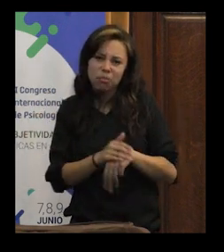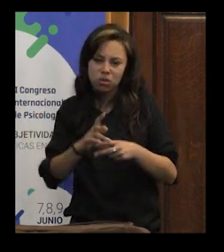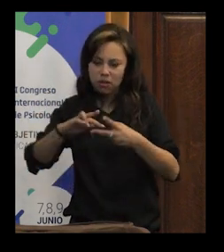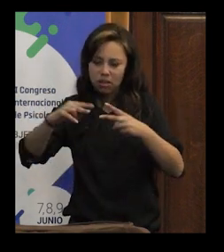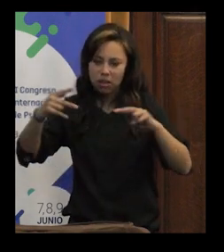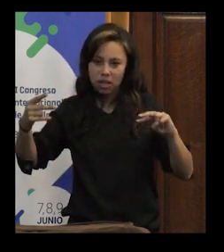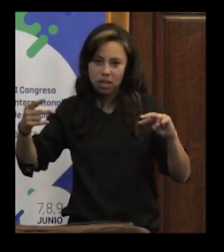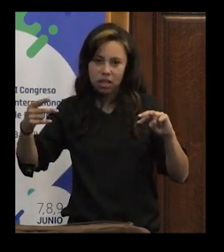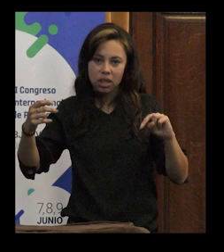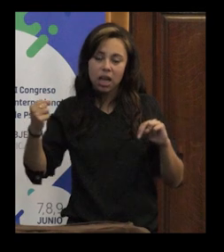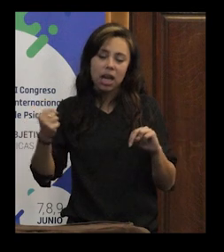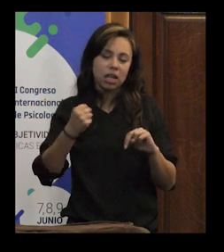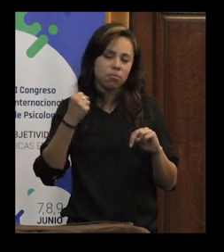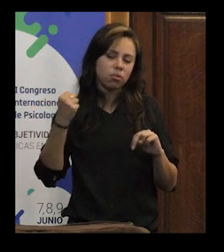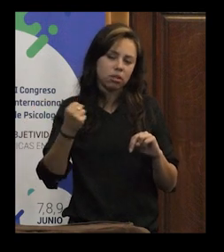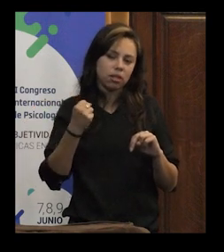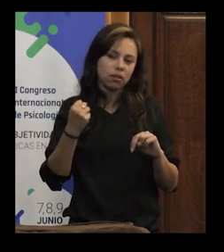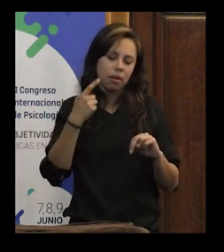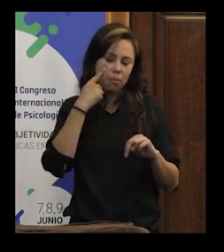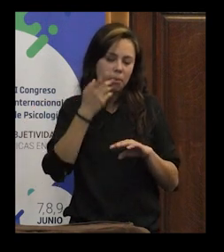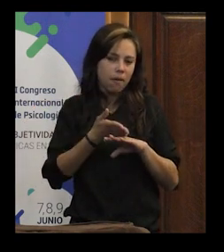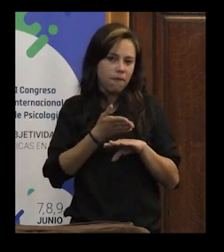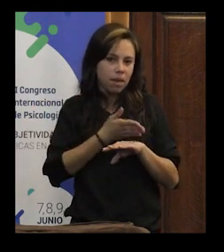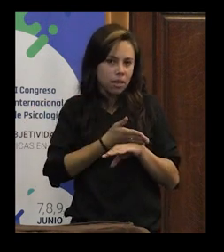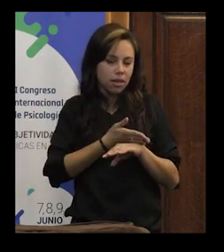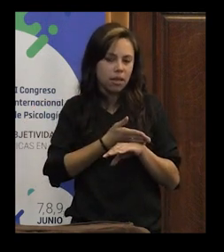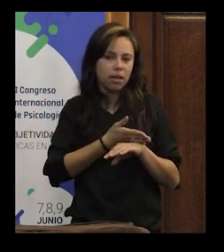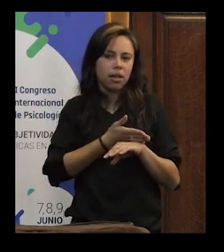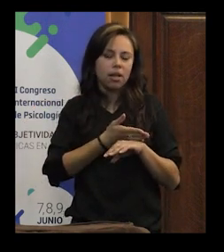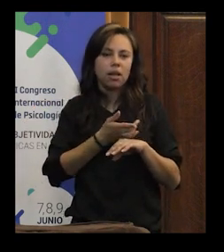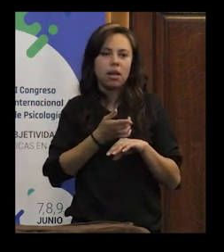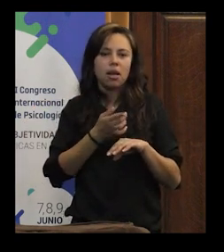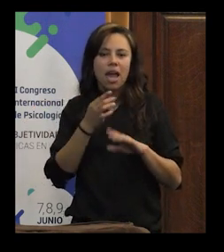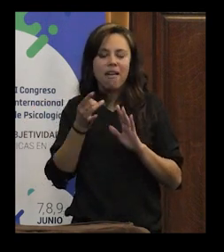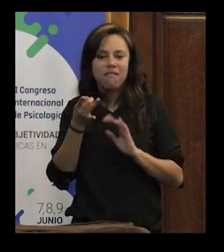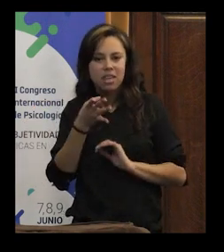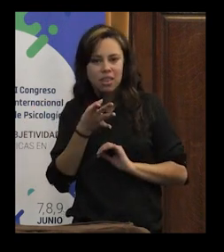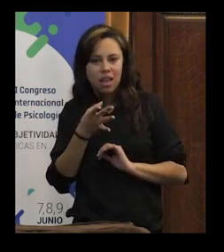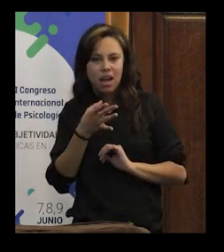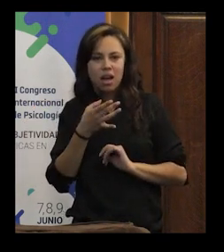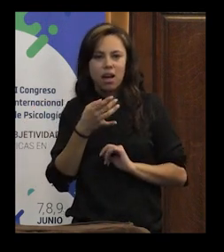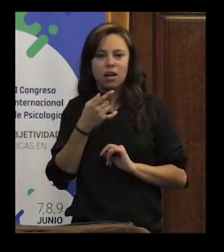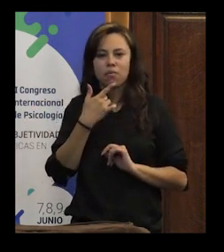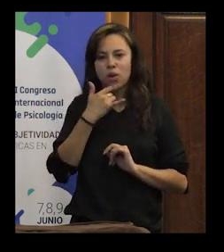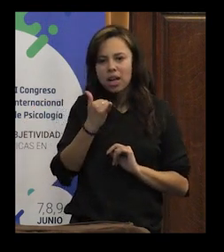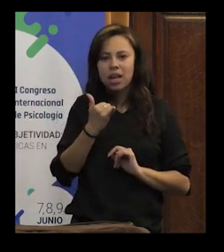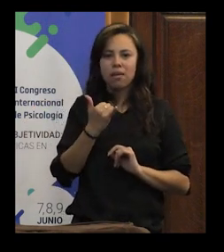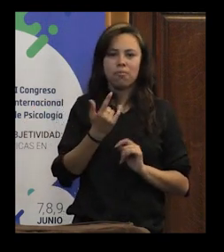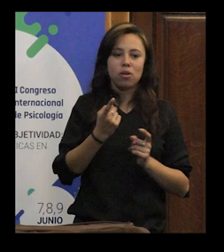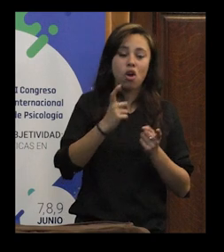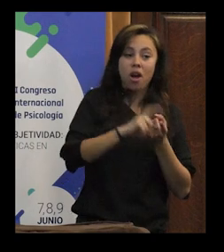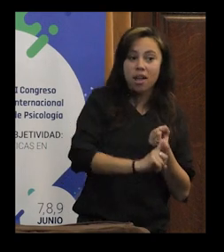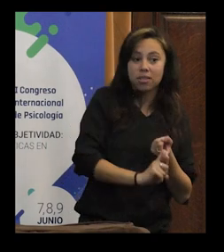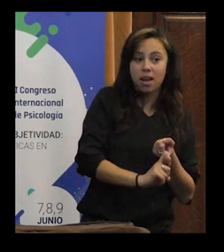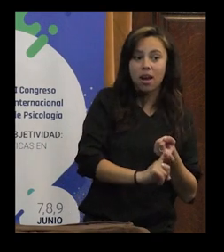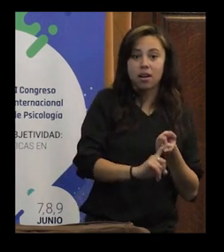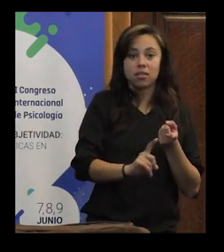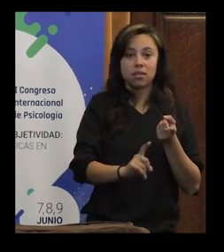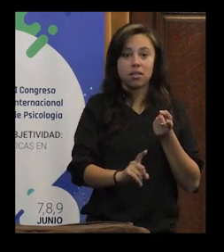dever em relação a coisas futuras, como casar-se, ter filhos, seguir uma